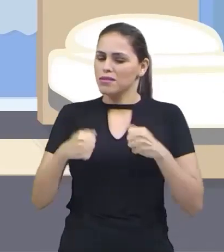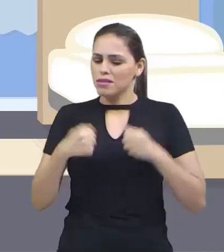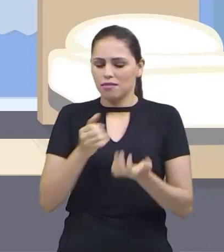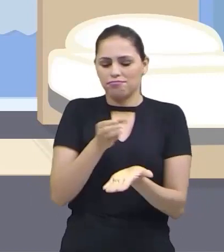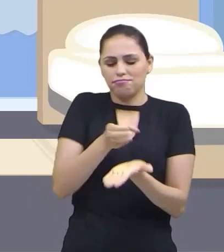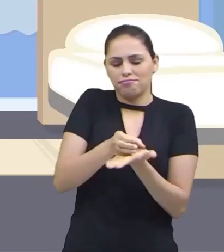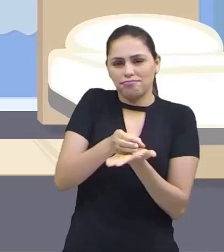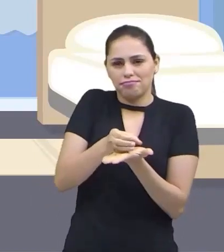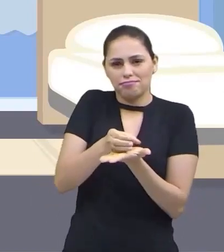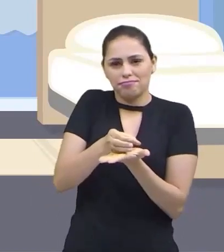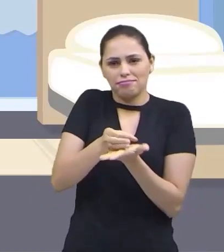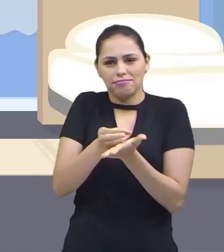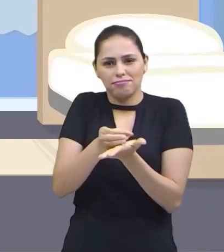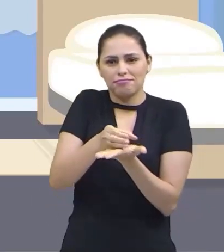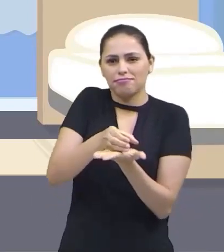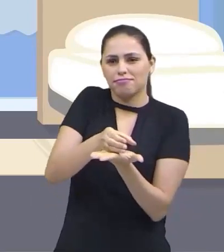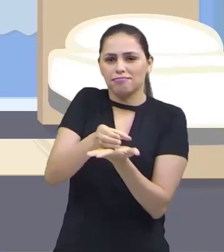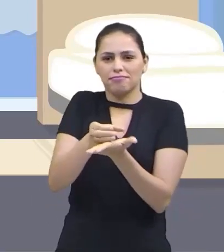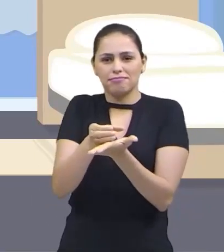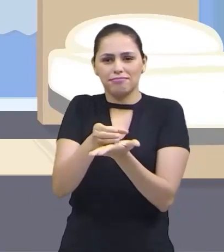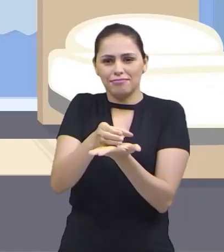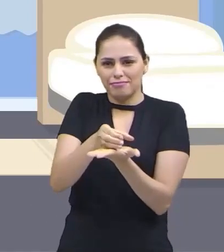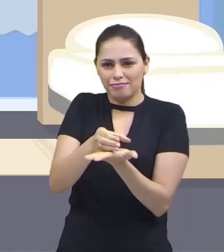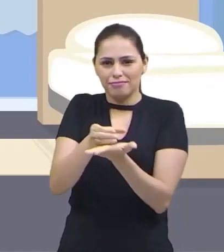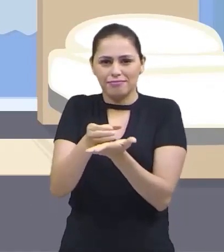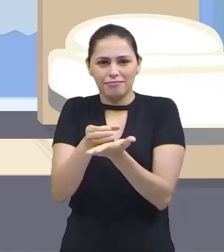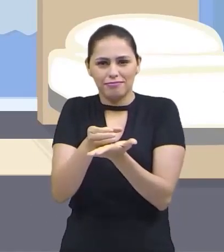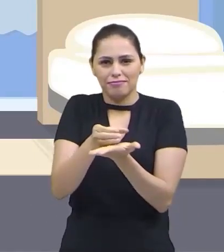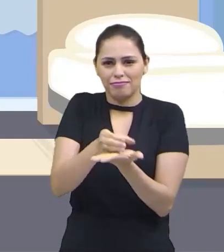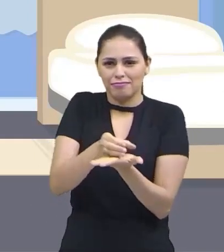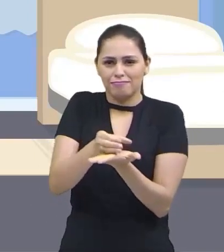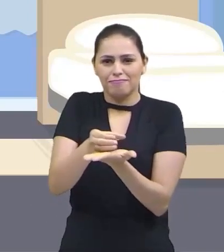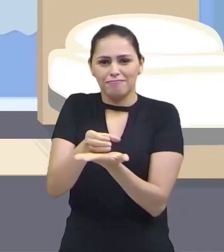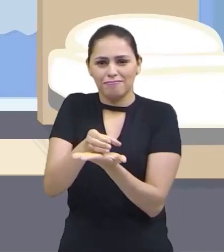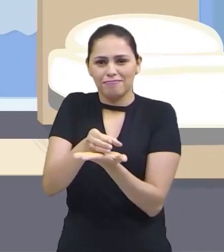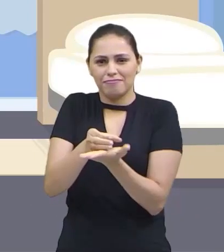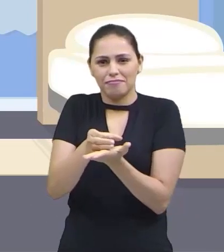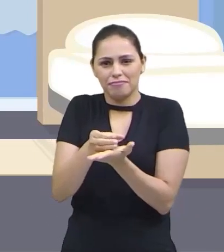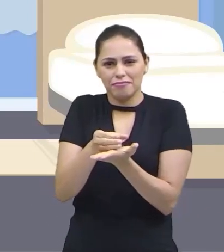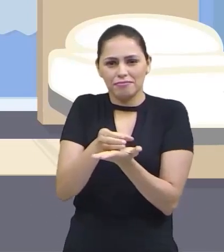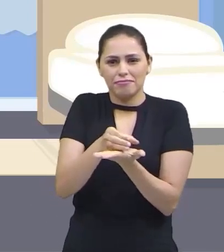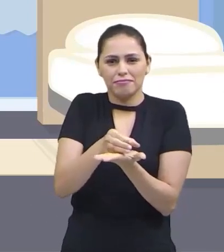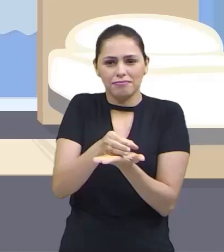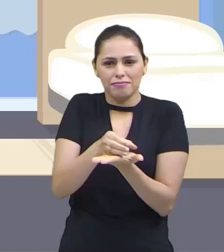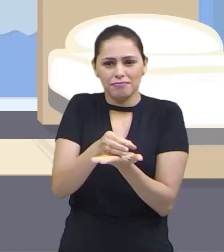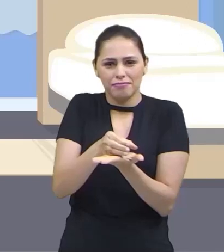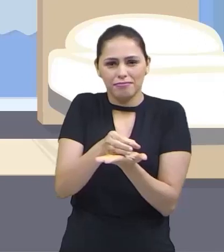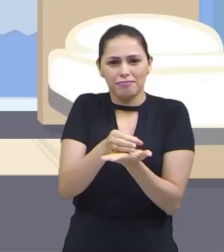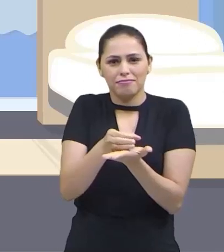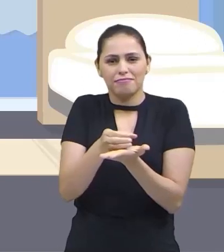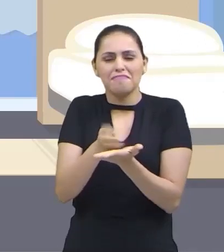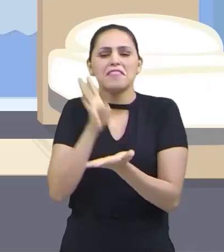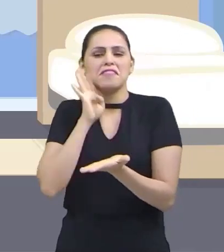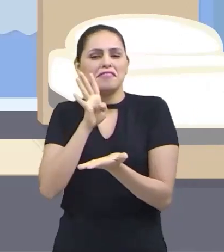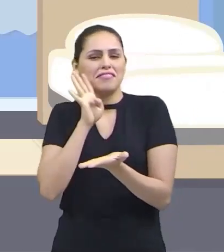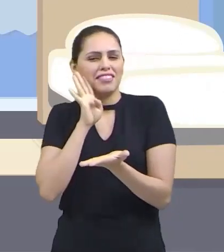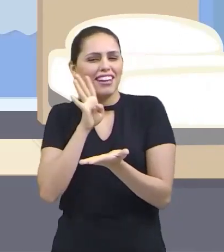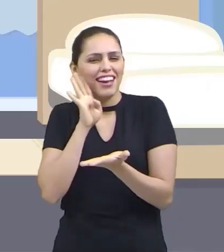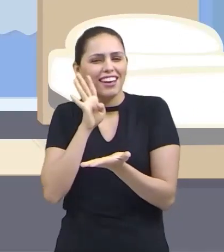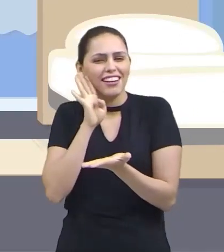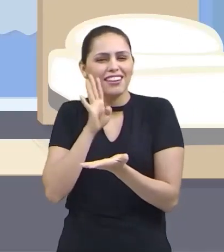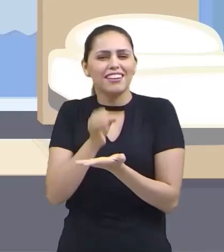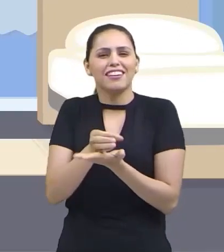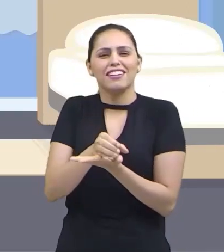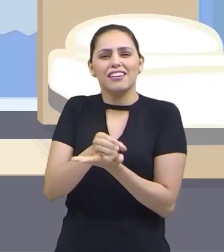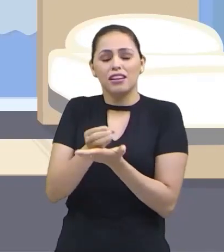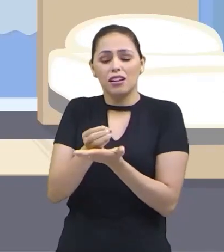lá, equilibra, equilibra. Agora, levando a água. Bacana. Que legal.